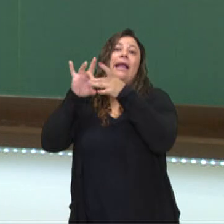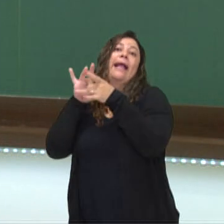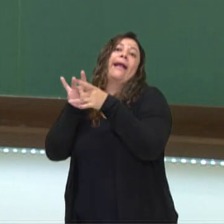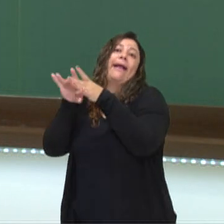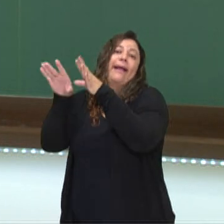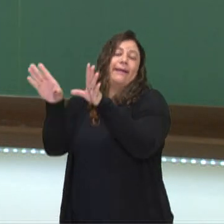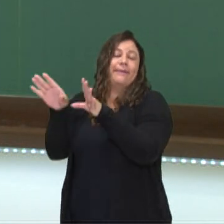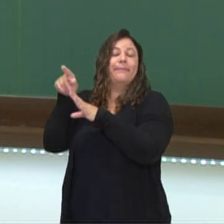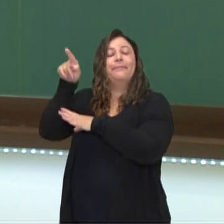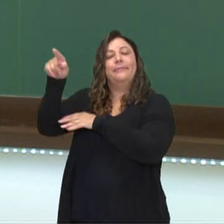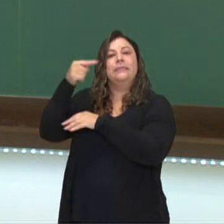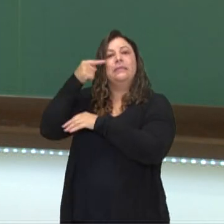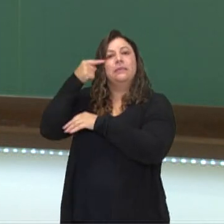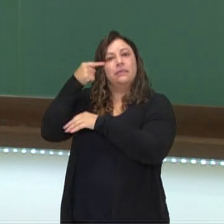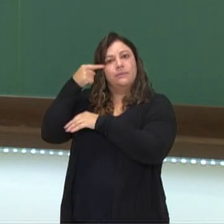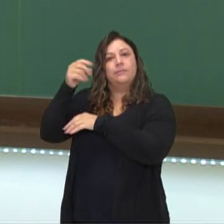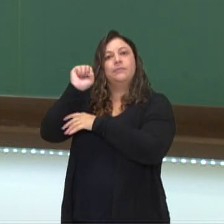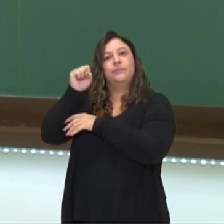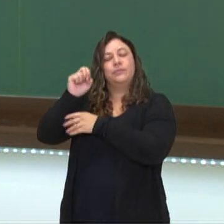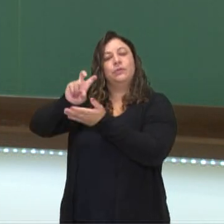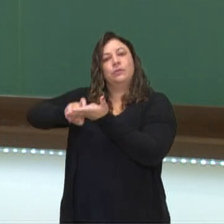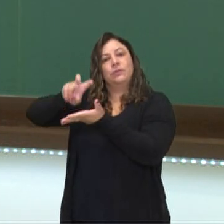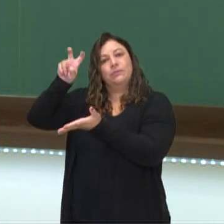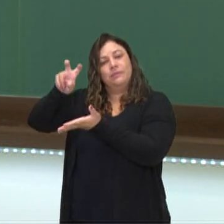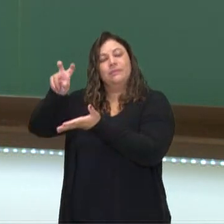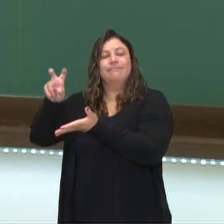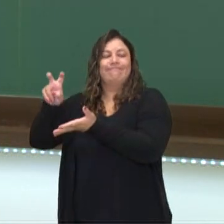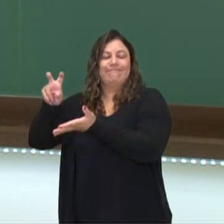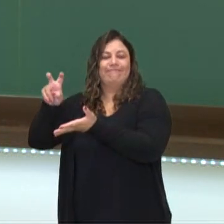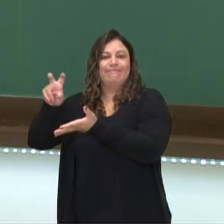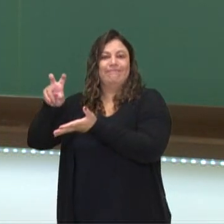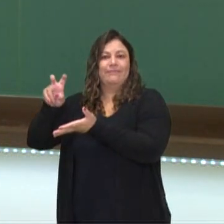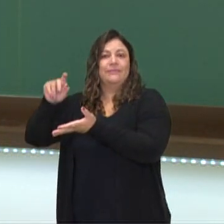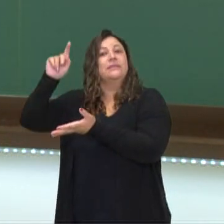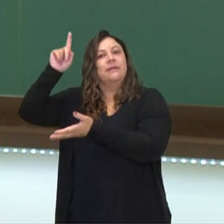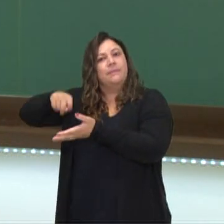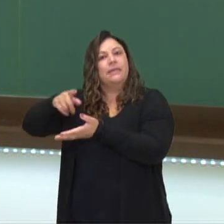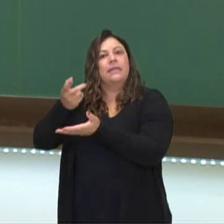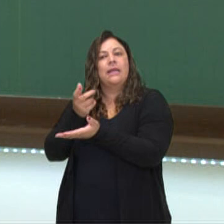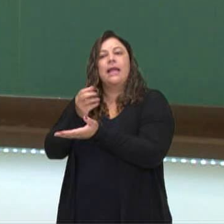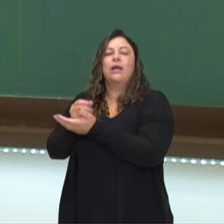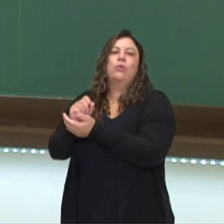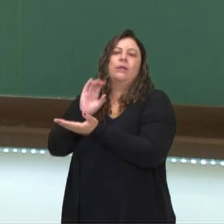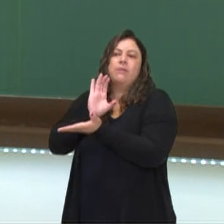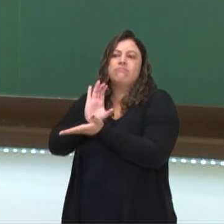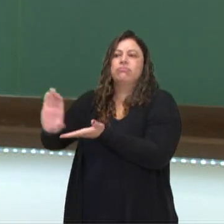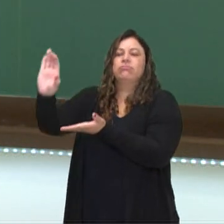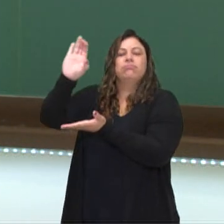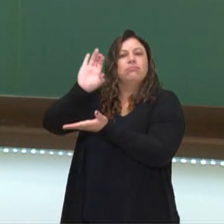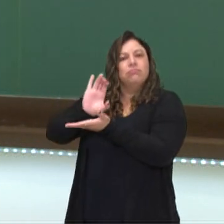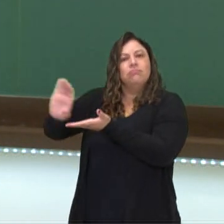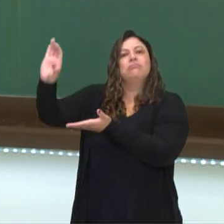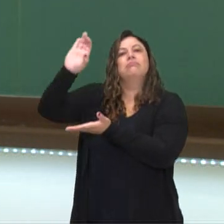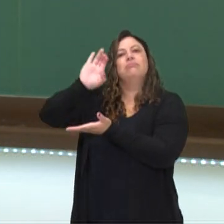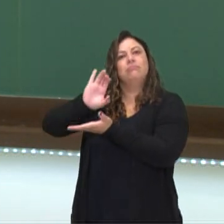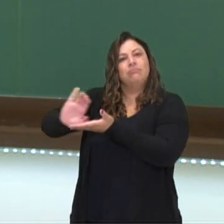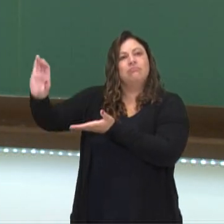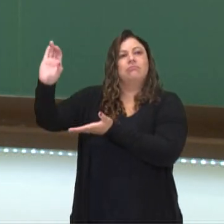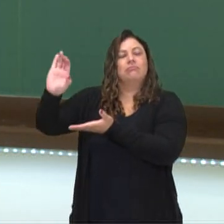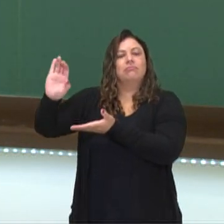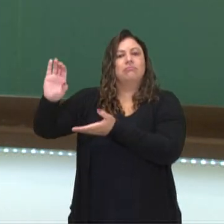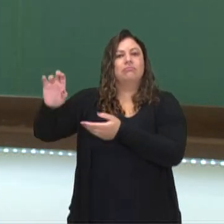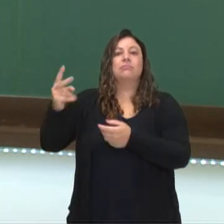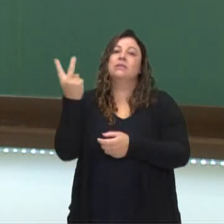de Tóquio, às 8 horas da manhã, para quê? Para realizar um investimento aqui. Aqui são duas